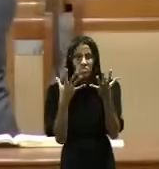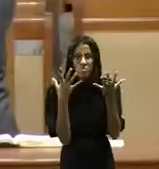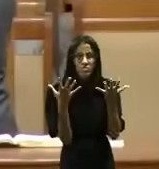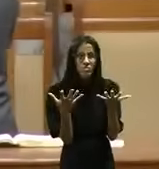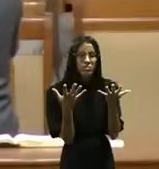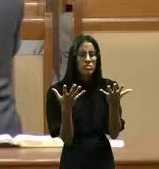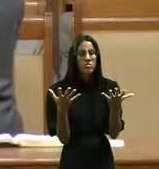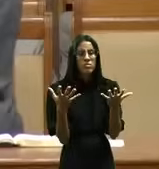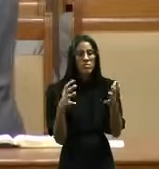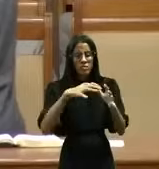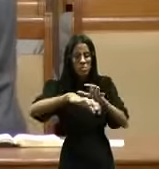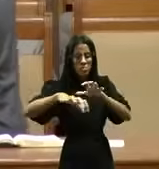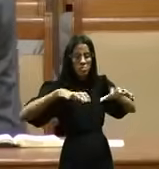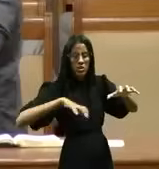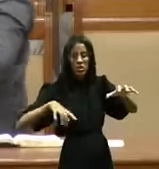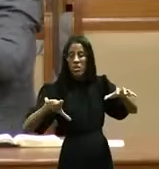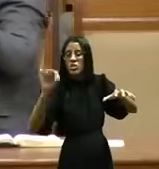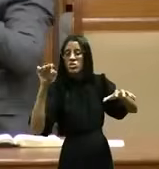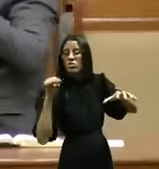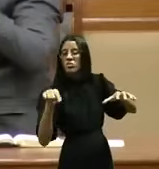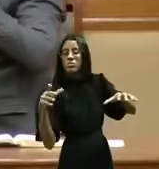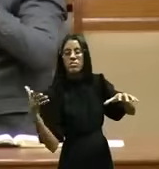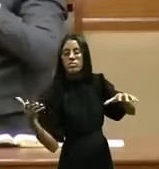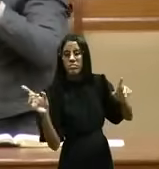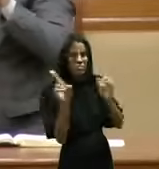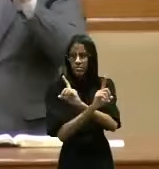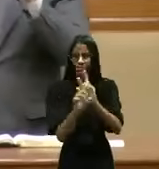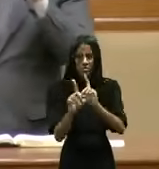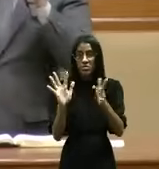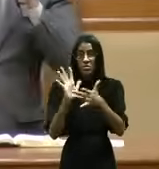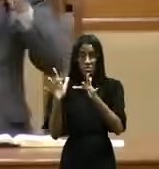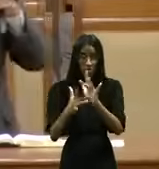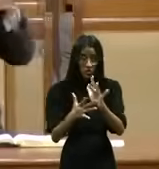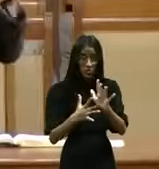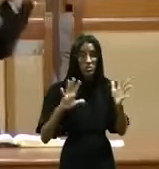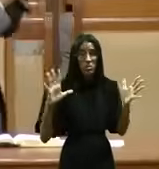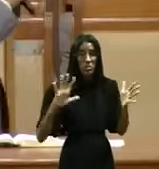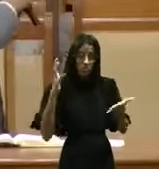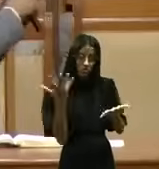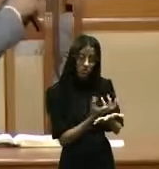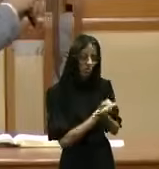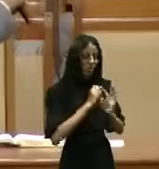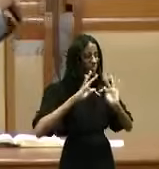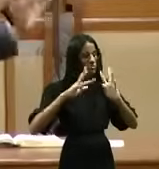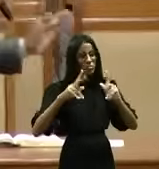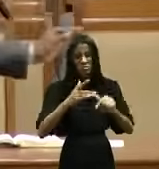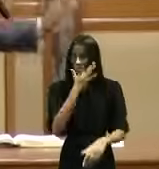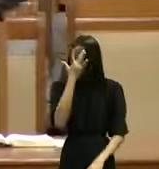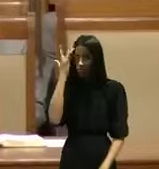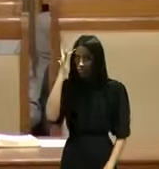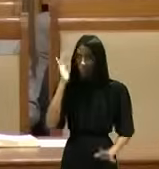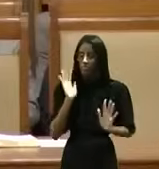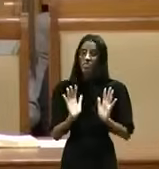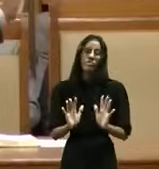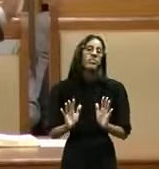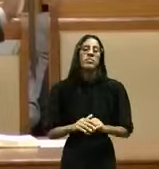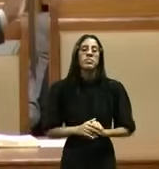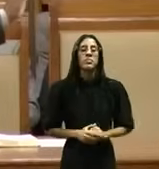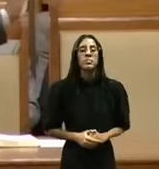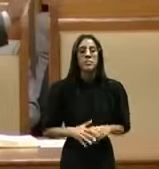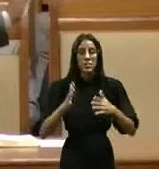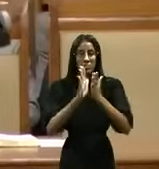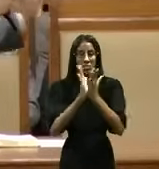pão de pessoas está claro e em Marcos 12:30 31 a Bíblia diz que era para